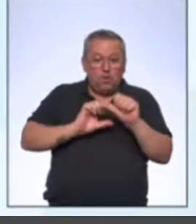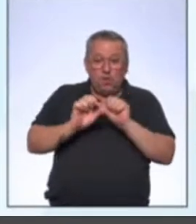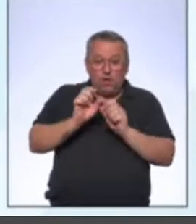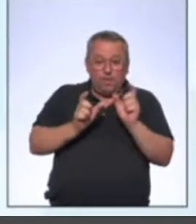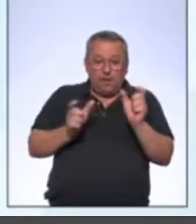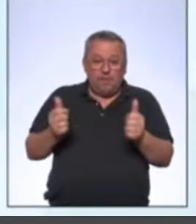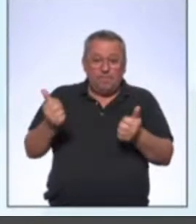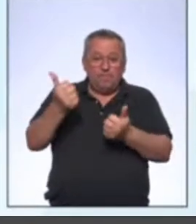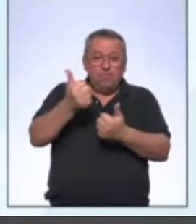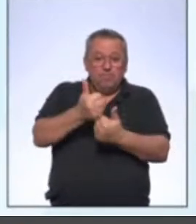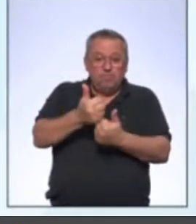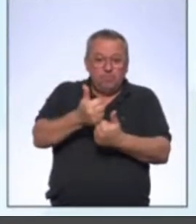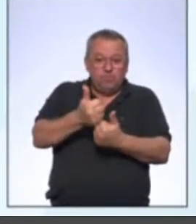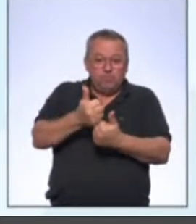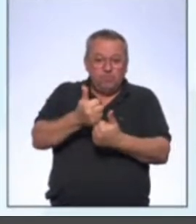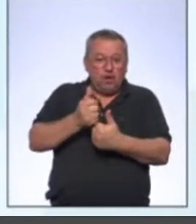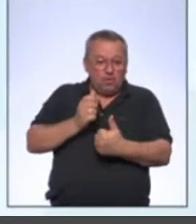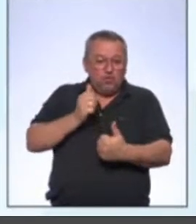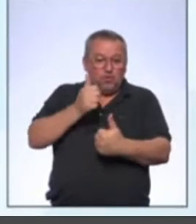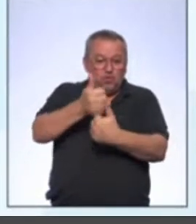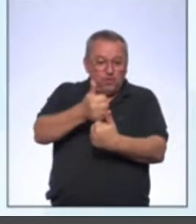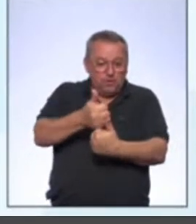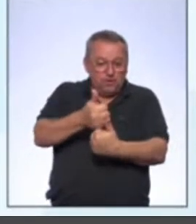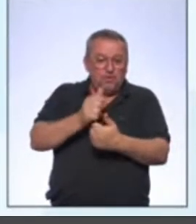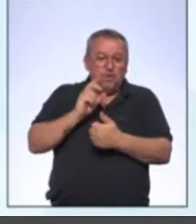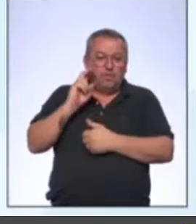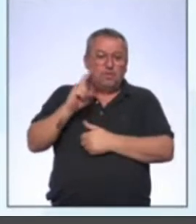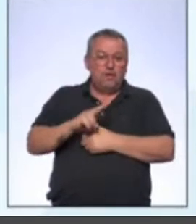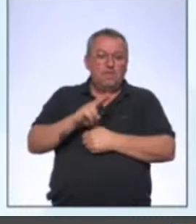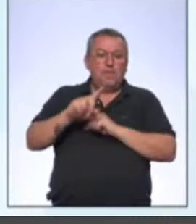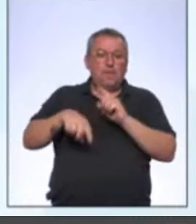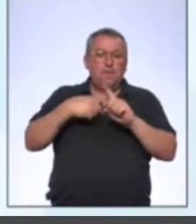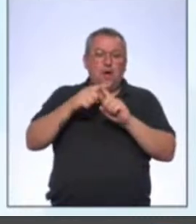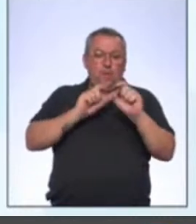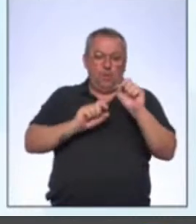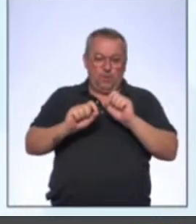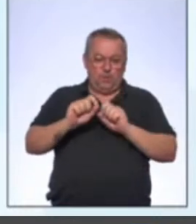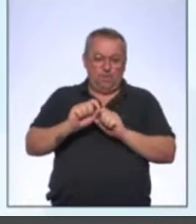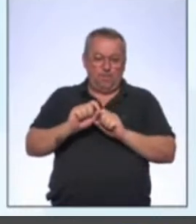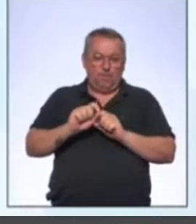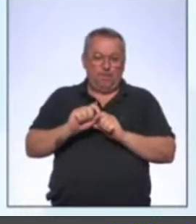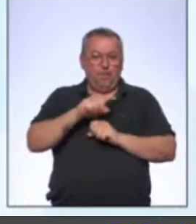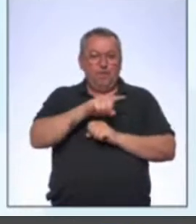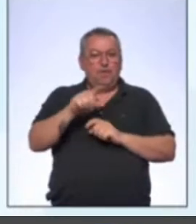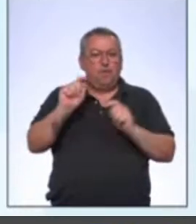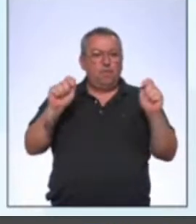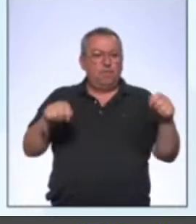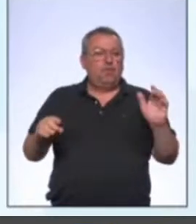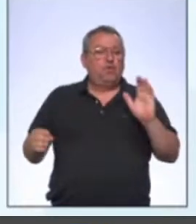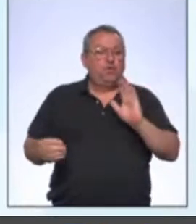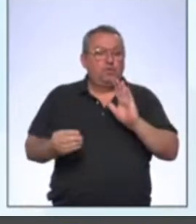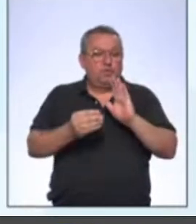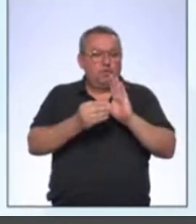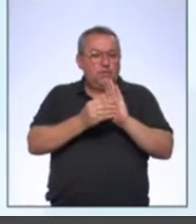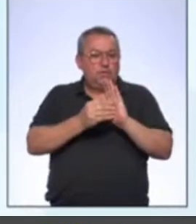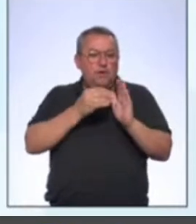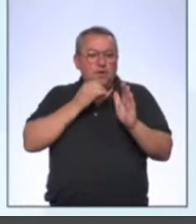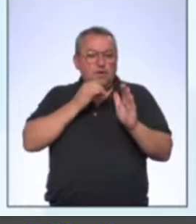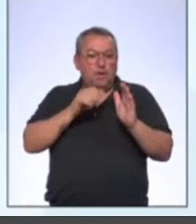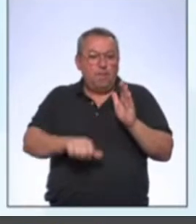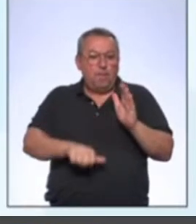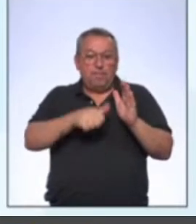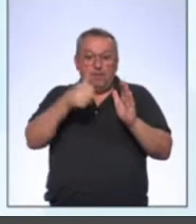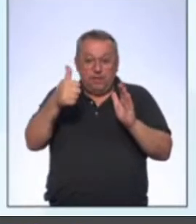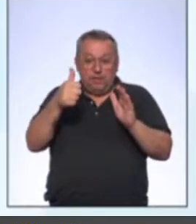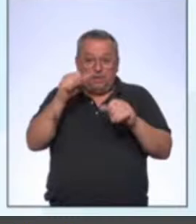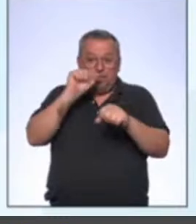palavras. A gente vai ver aí mais à frente que você pode colocar, por exemplo, primeiro deixou de